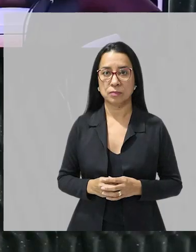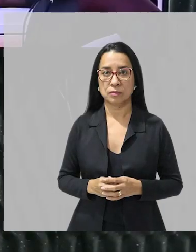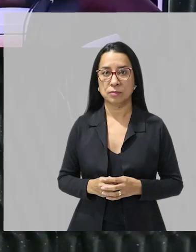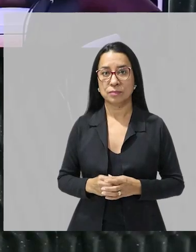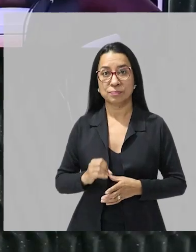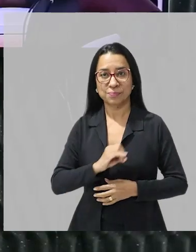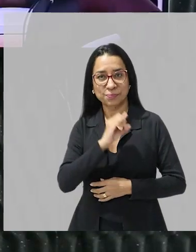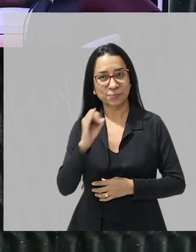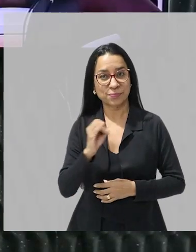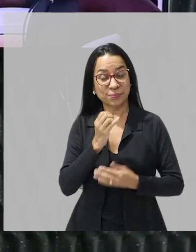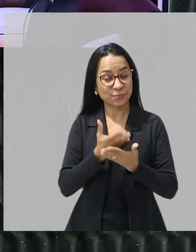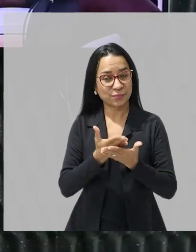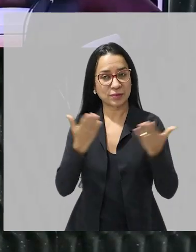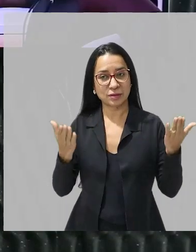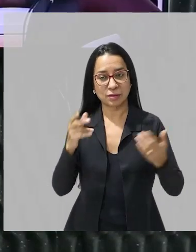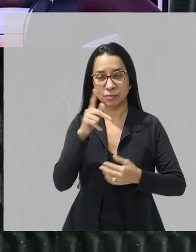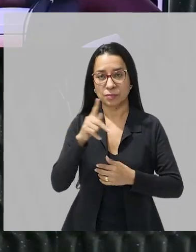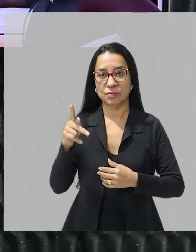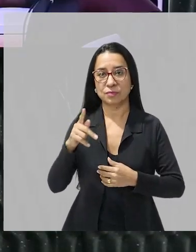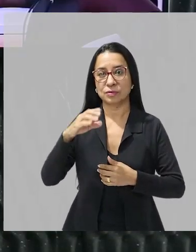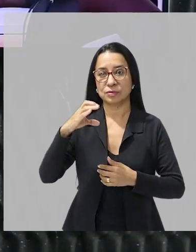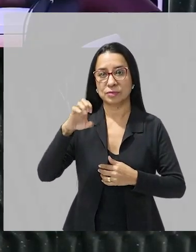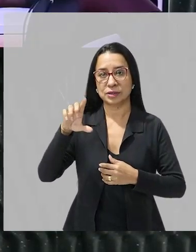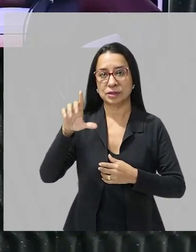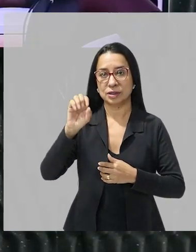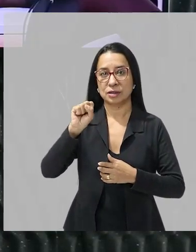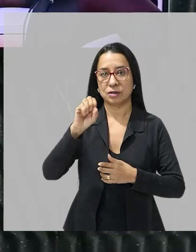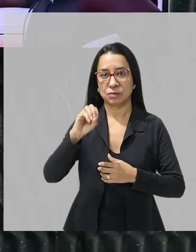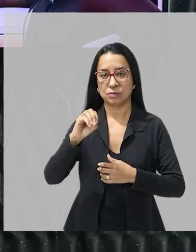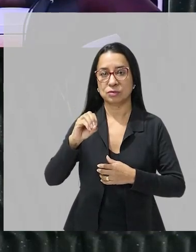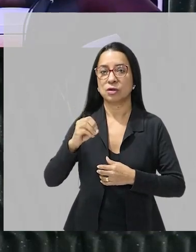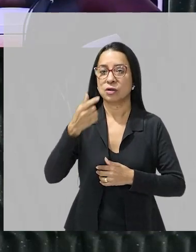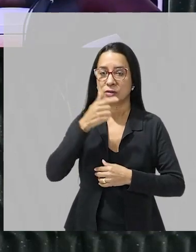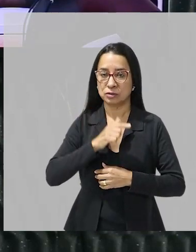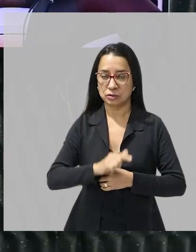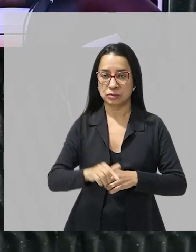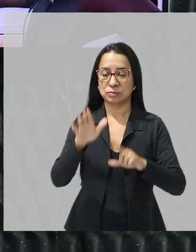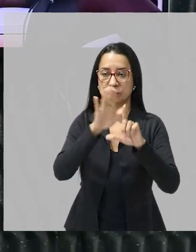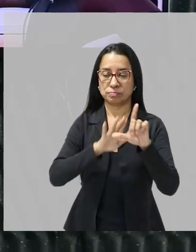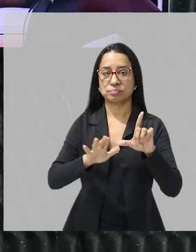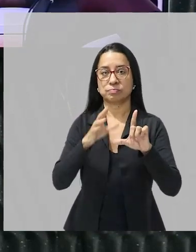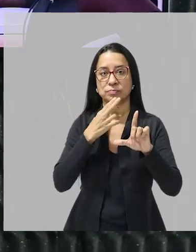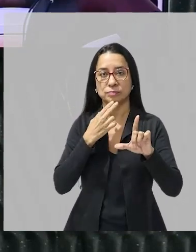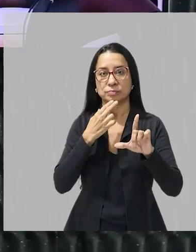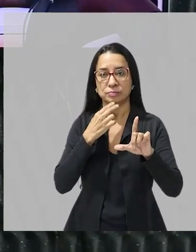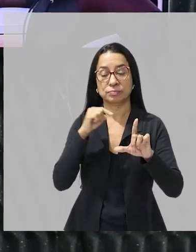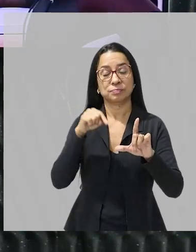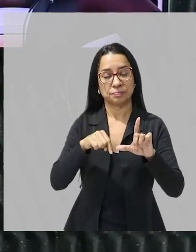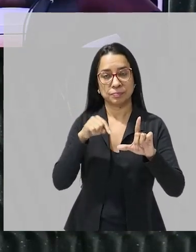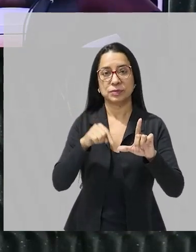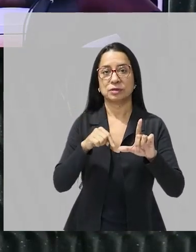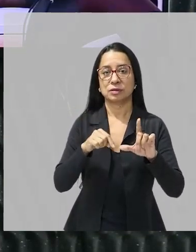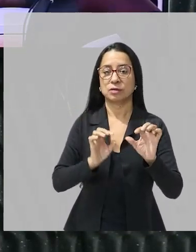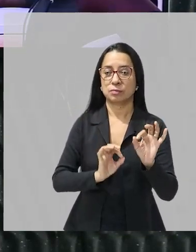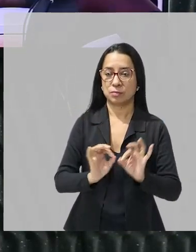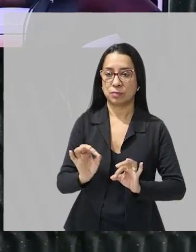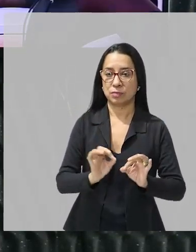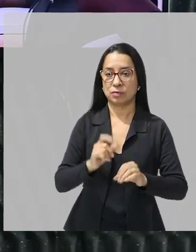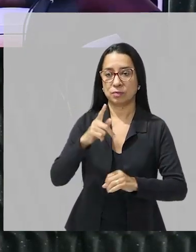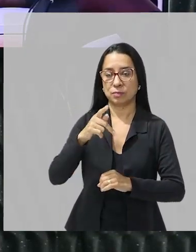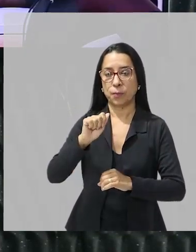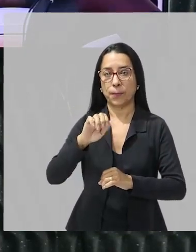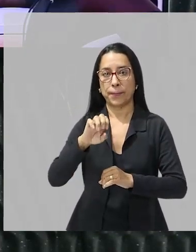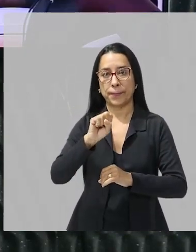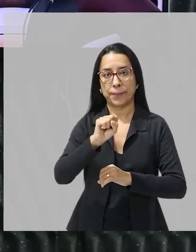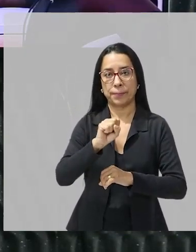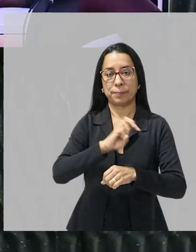Fala galerinha, aqui é o professor Celso Almeida, mais uma vez da plataforma Gonçalves Dias. E esse aqui é o preparatório do PAIS-UEMA Enem.